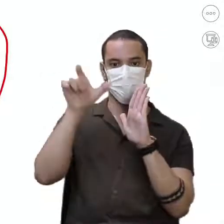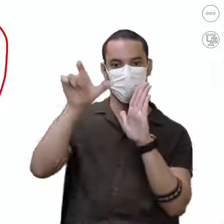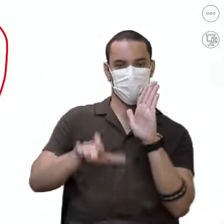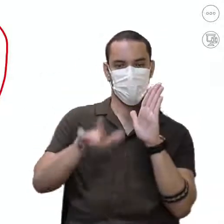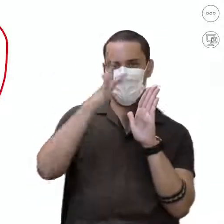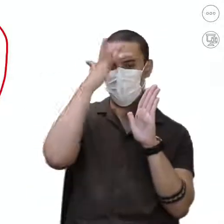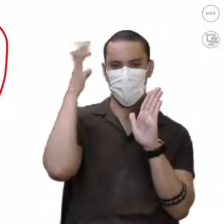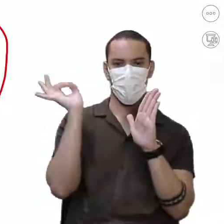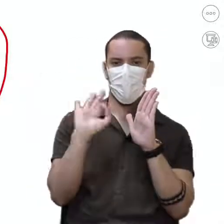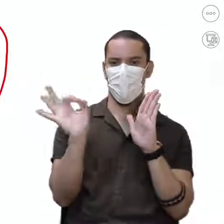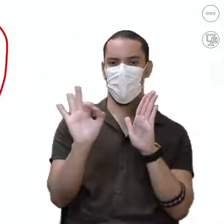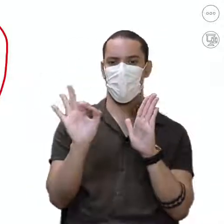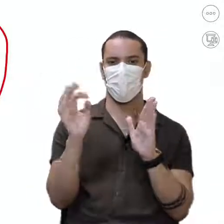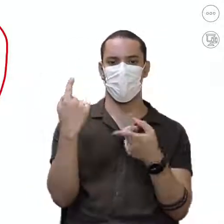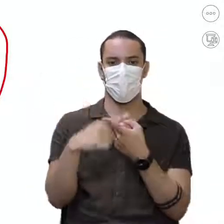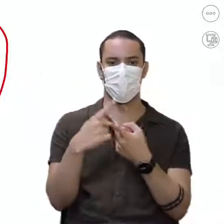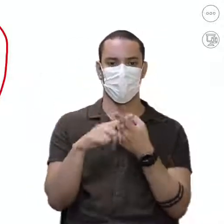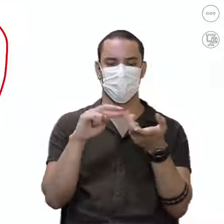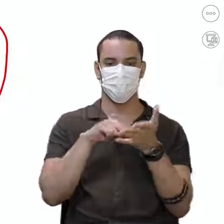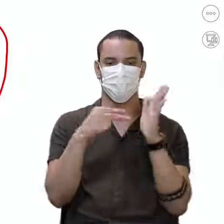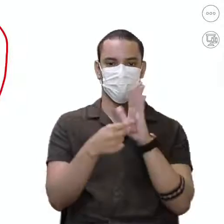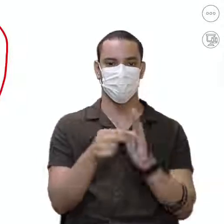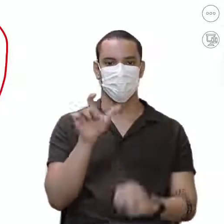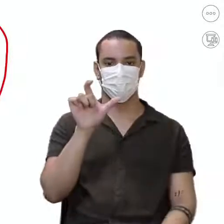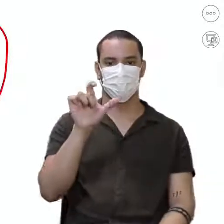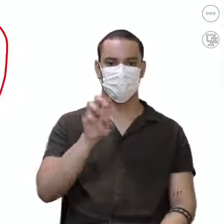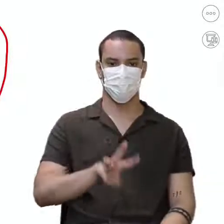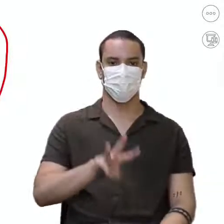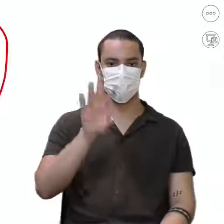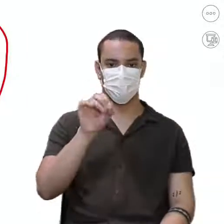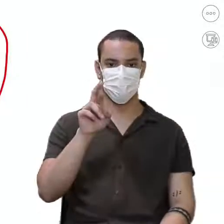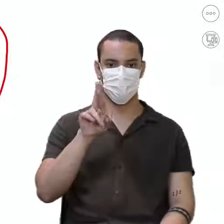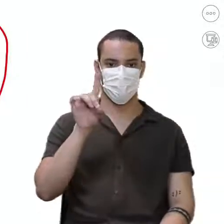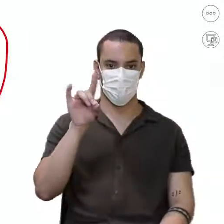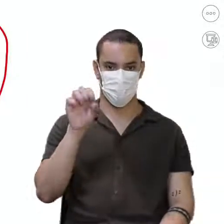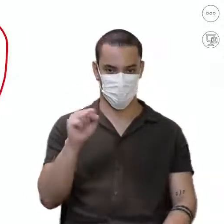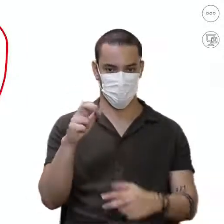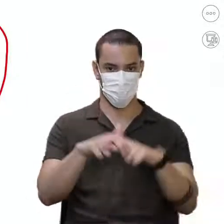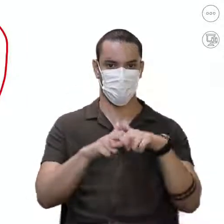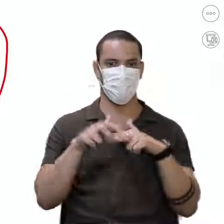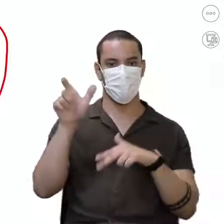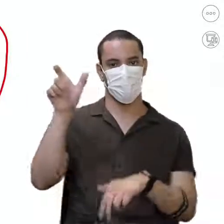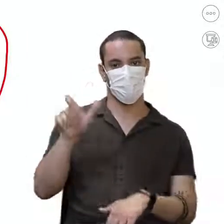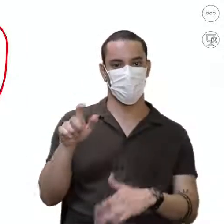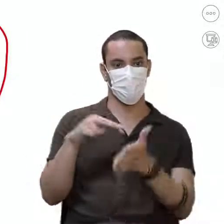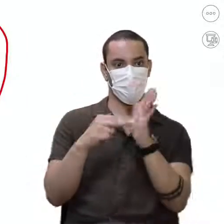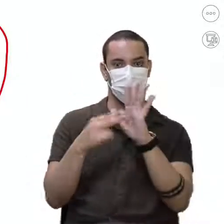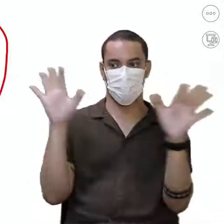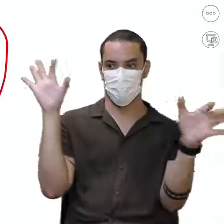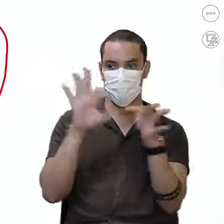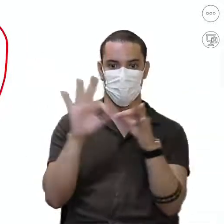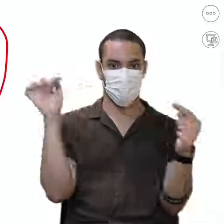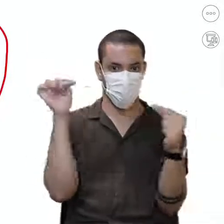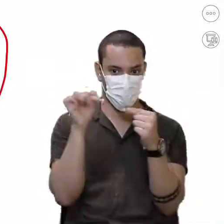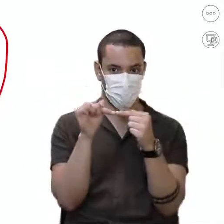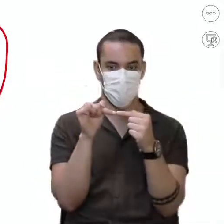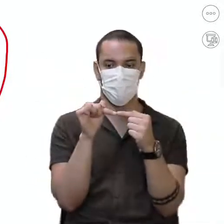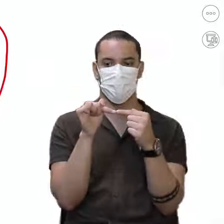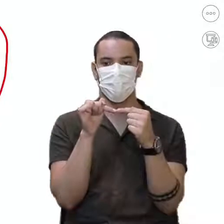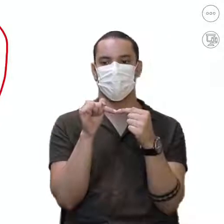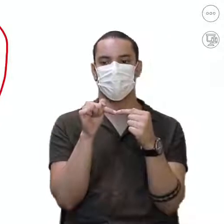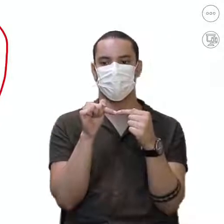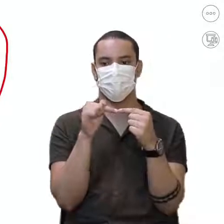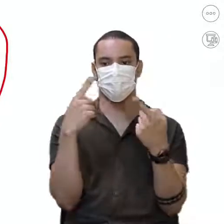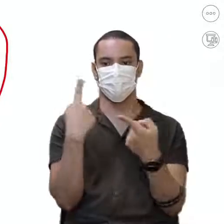singular porque ele está falando sobre a palavra words. O sujeito dele, ele está concordando com a palavra words e